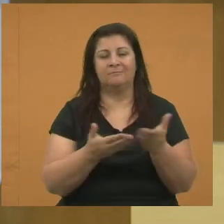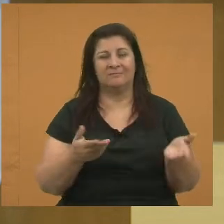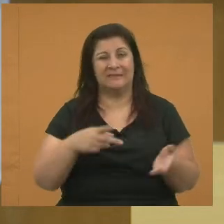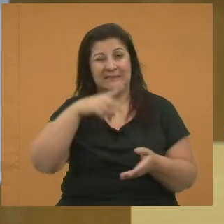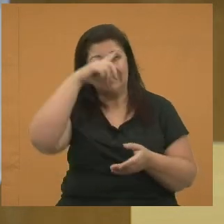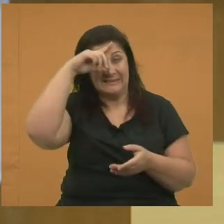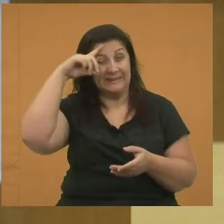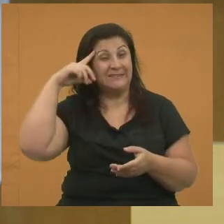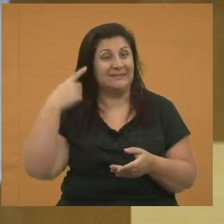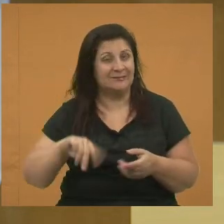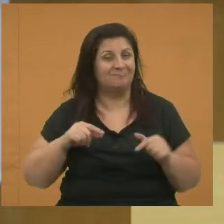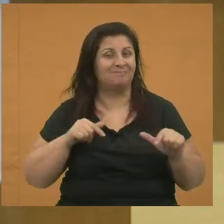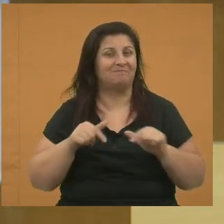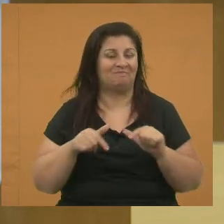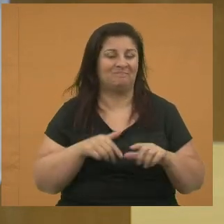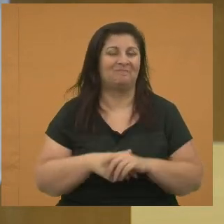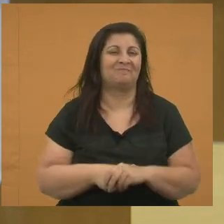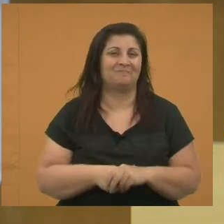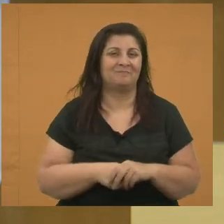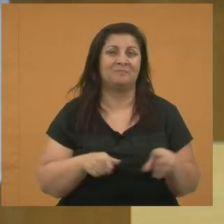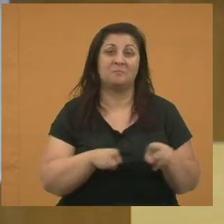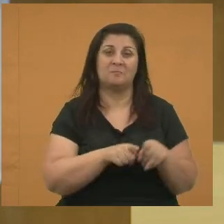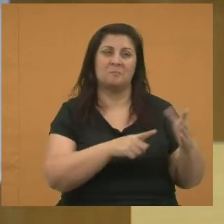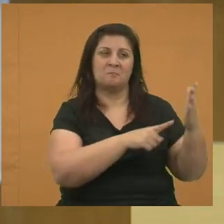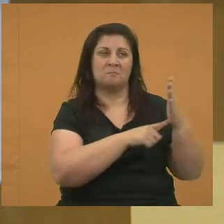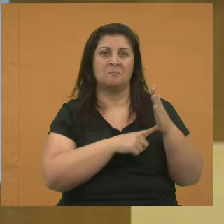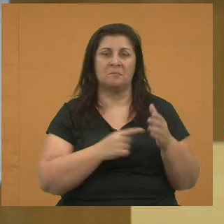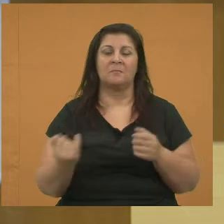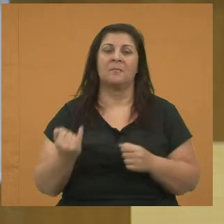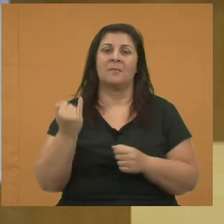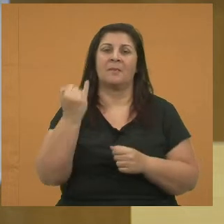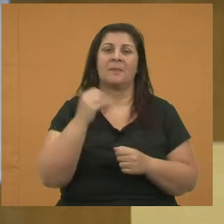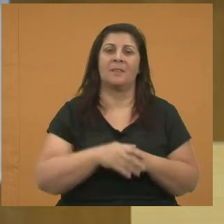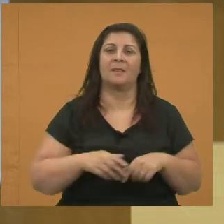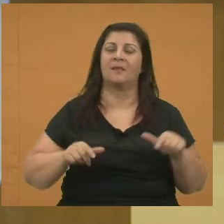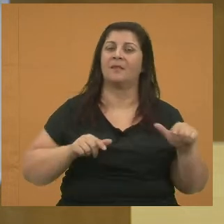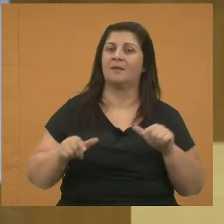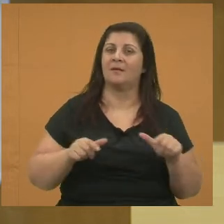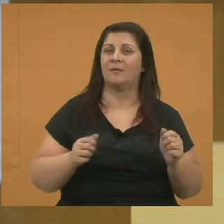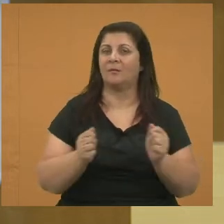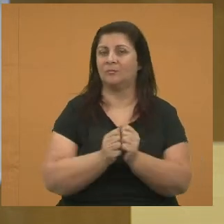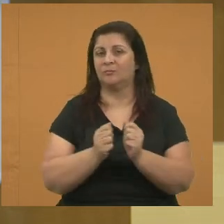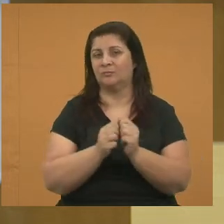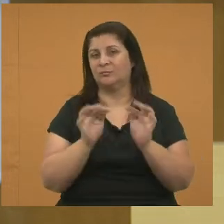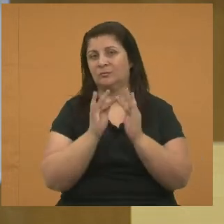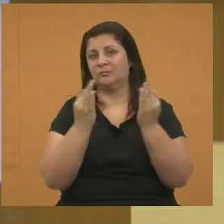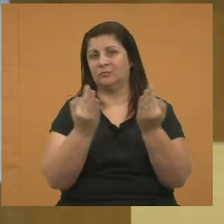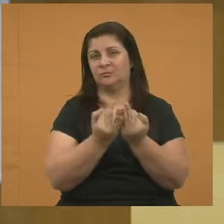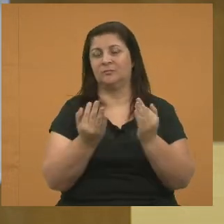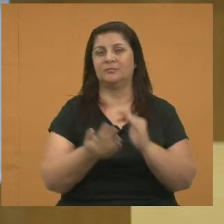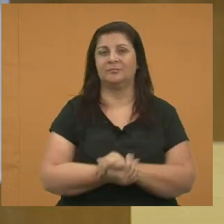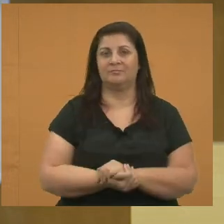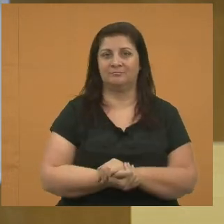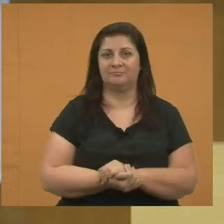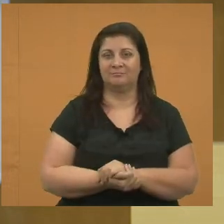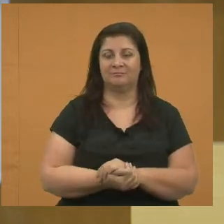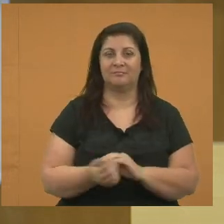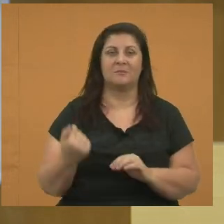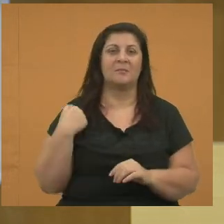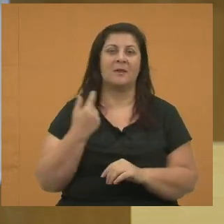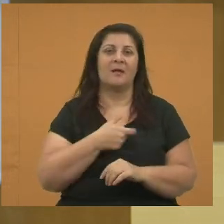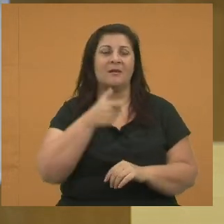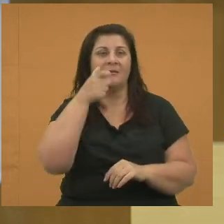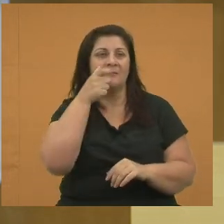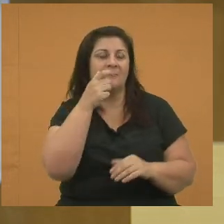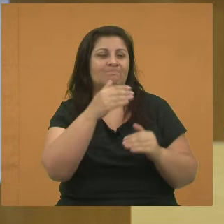fazem. E vocês também mostram o quanto é importante o trabalho junto à família. A gente vê atrás